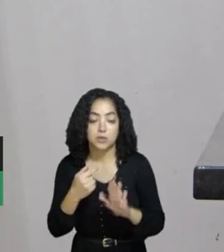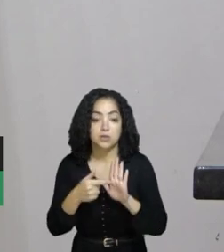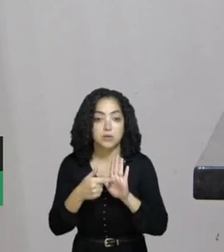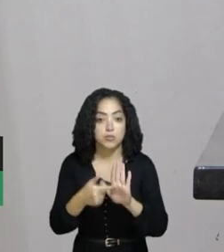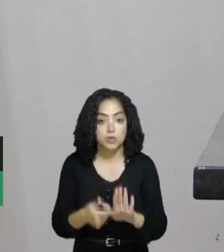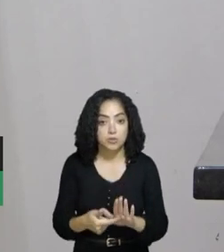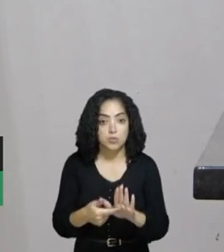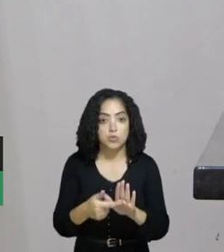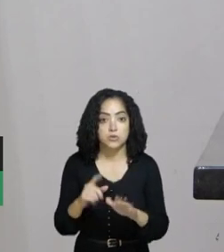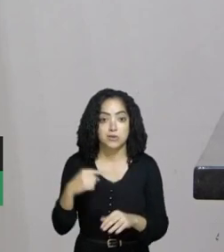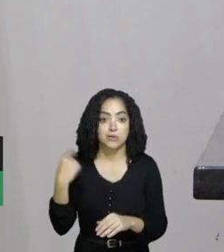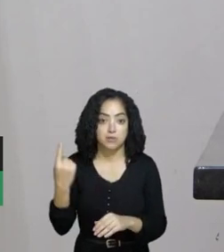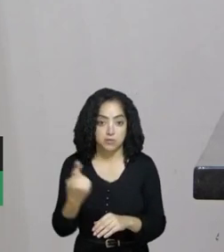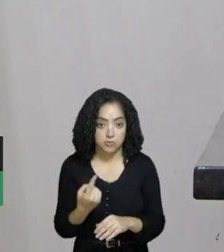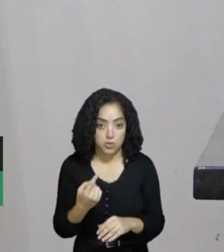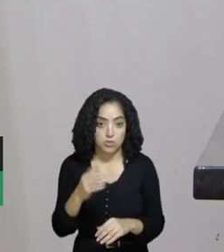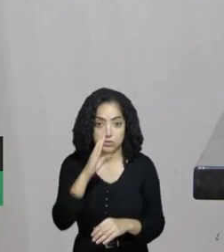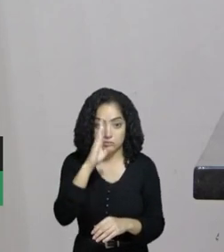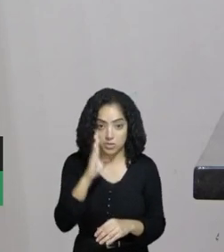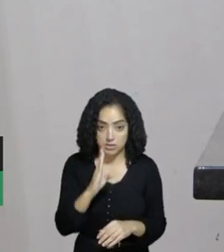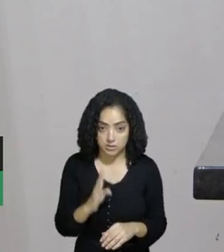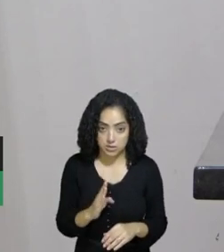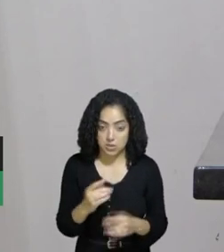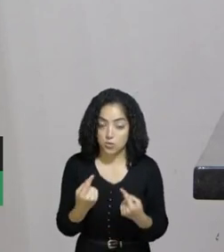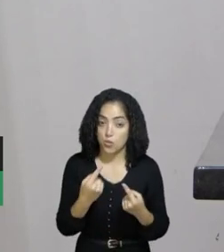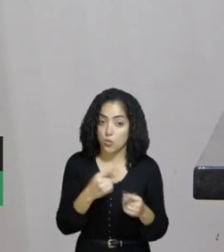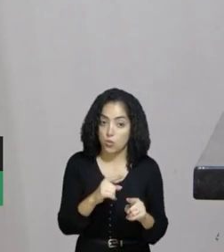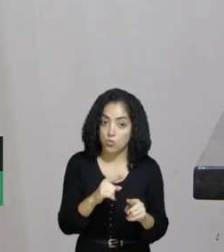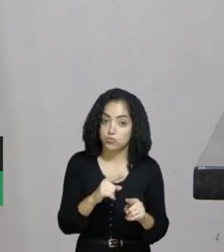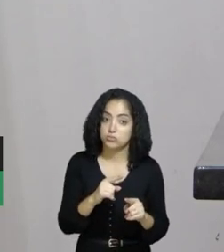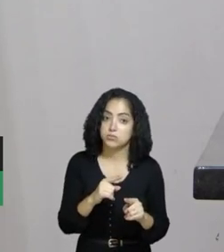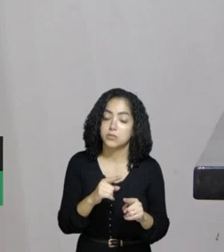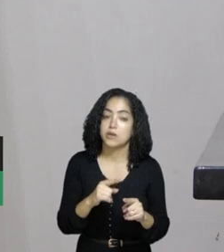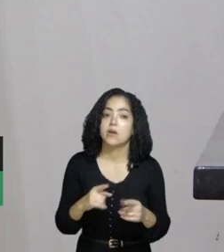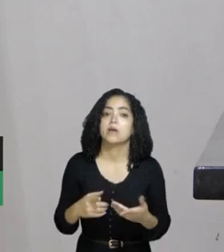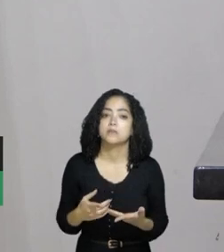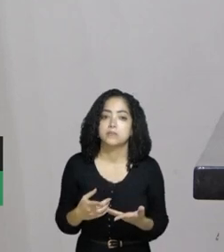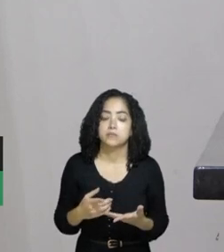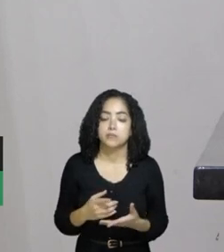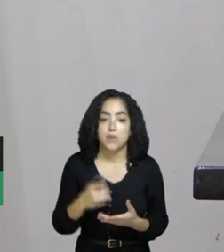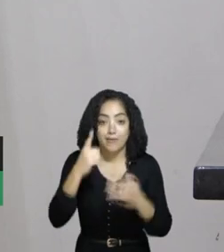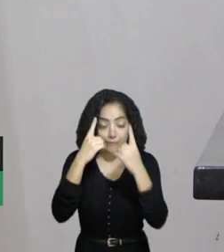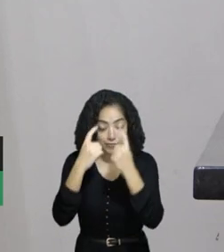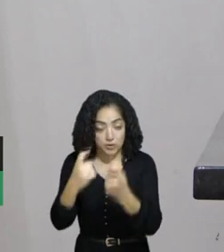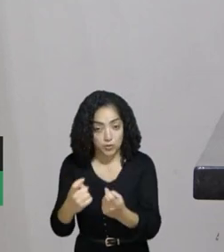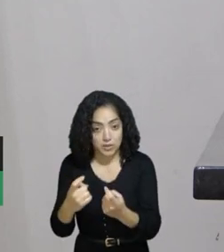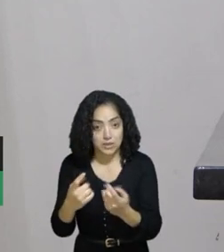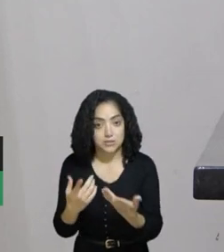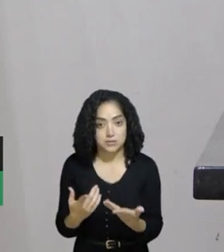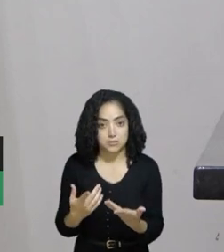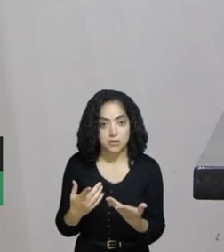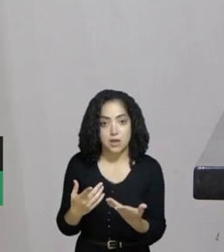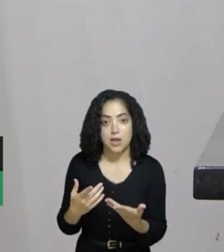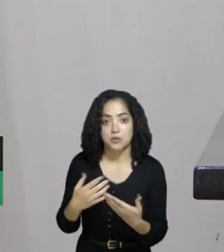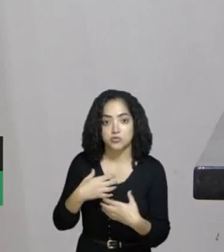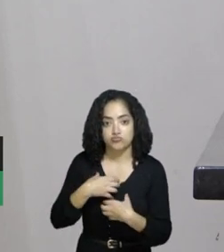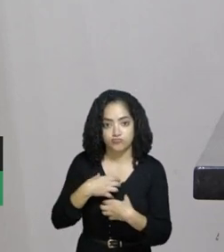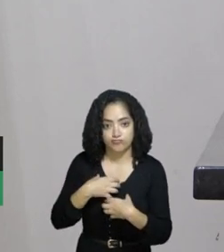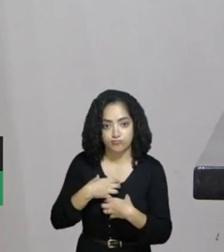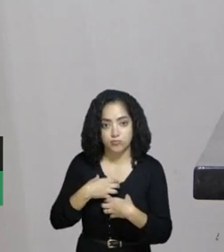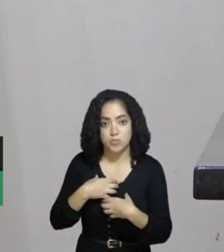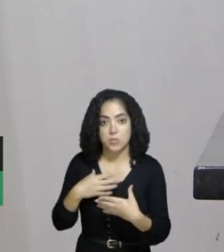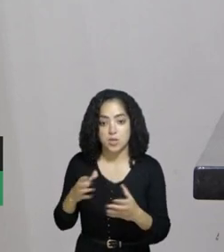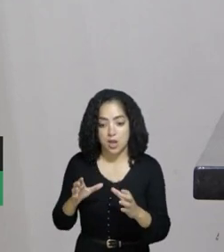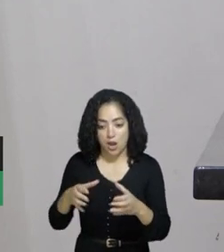nós, brasileiros, somos contra a violência, somos contra o terrorismo. Nós somos solidários ao povo judeu